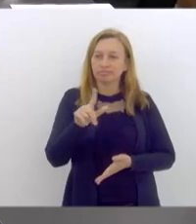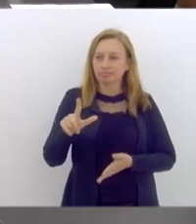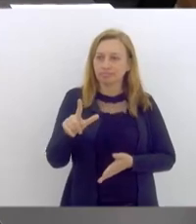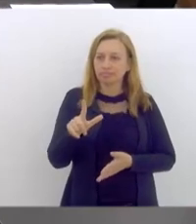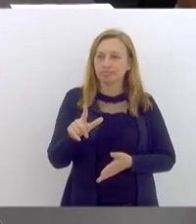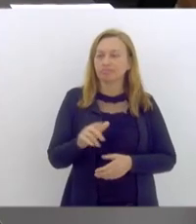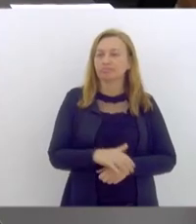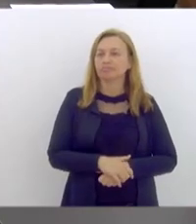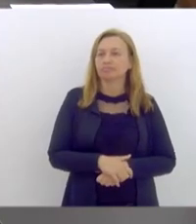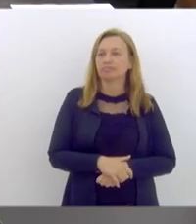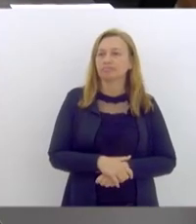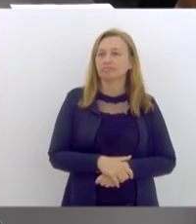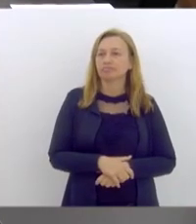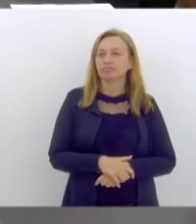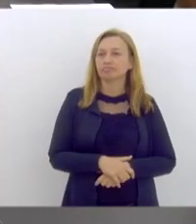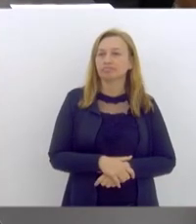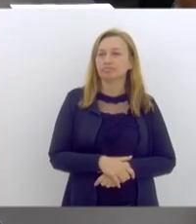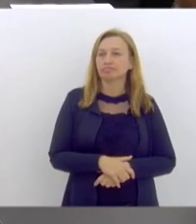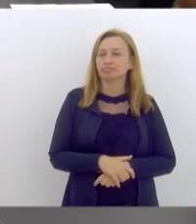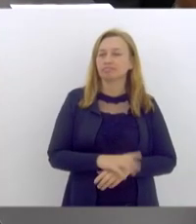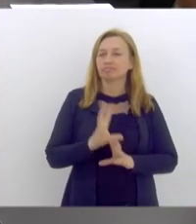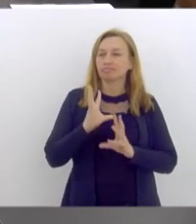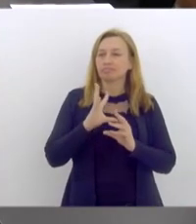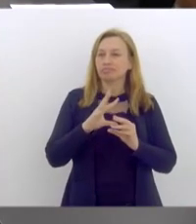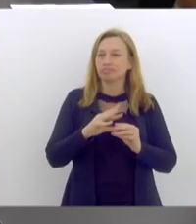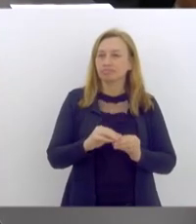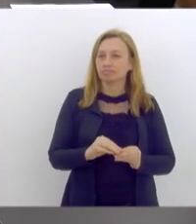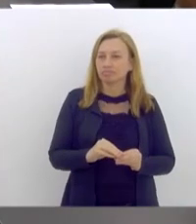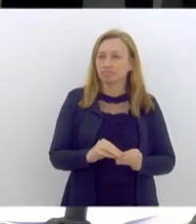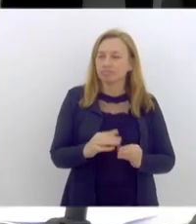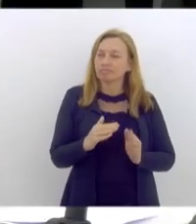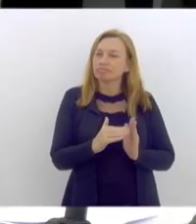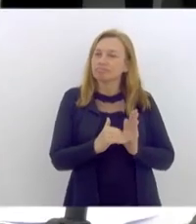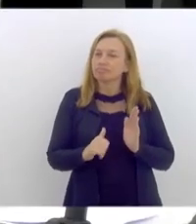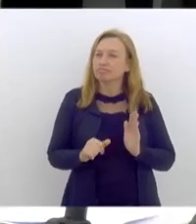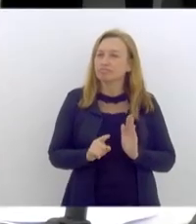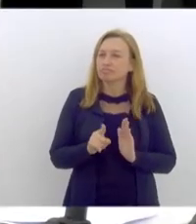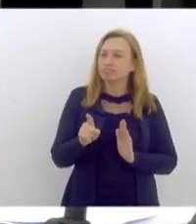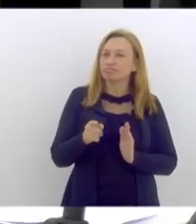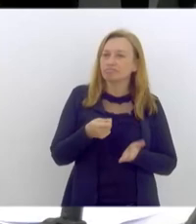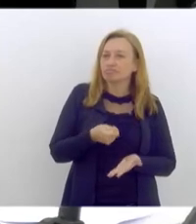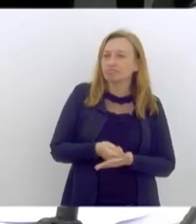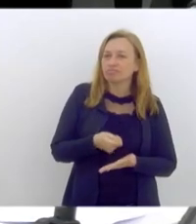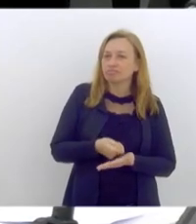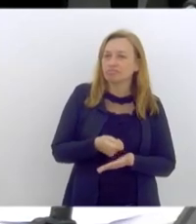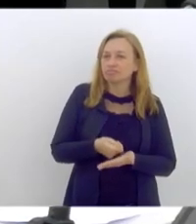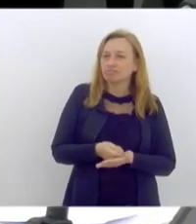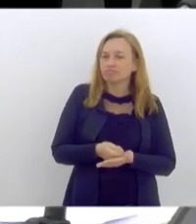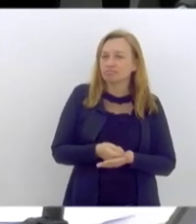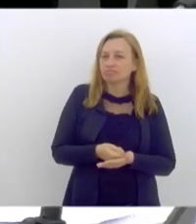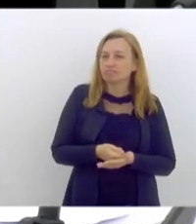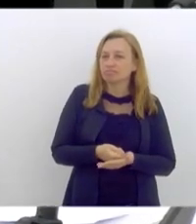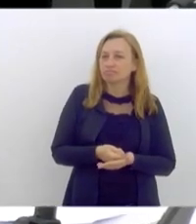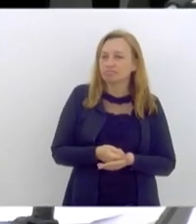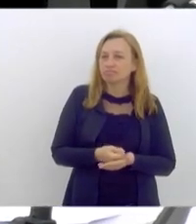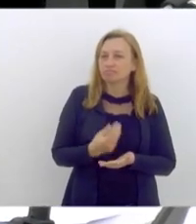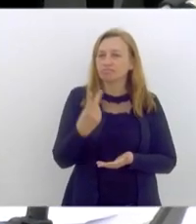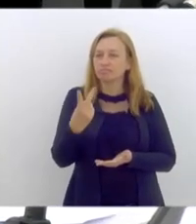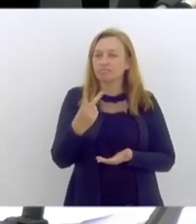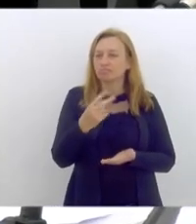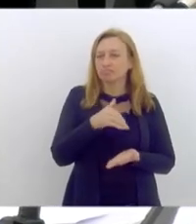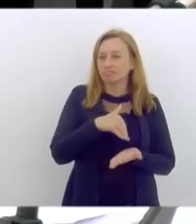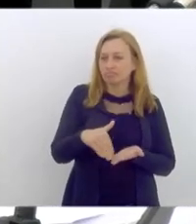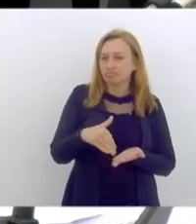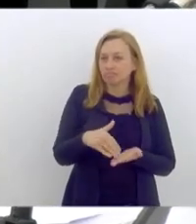estava no intuito de simplificar tirando essa obrigação de passar por dois secretários